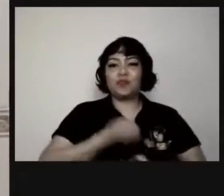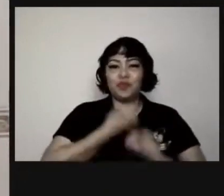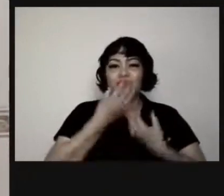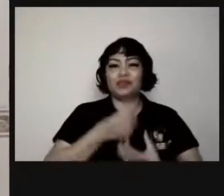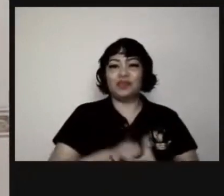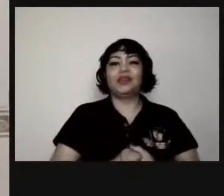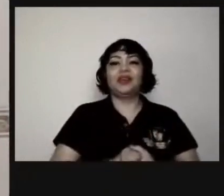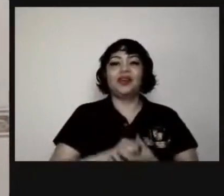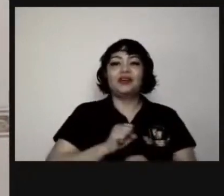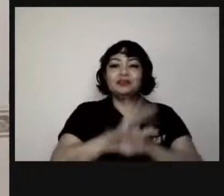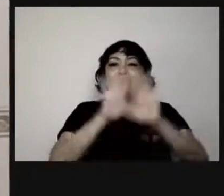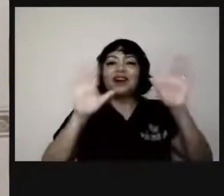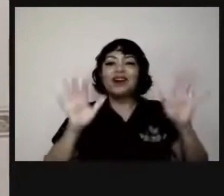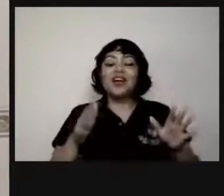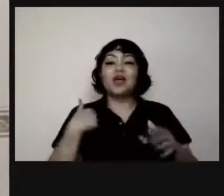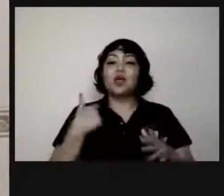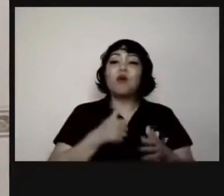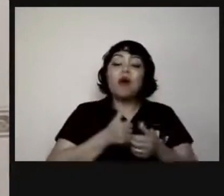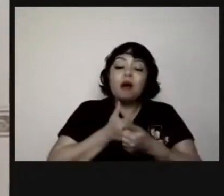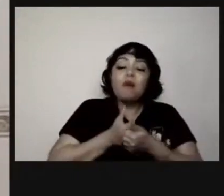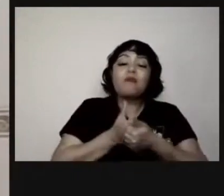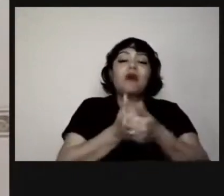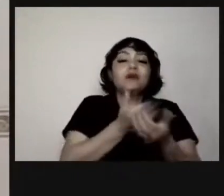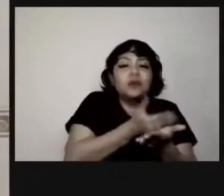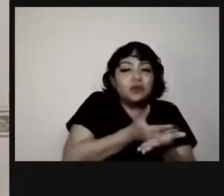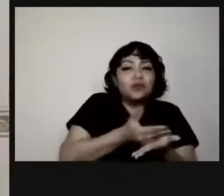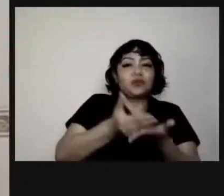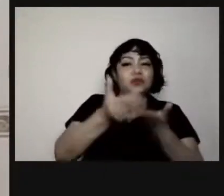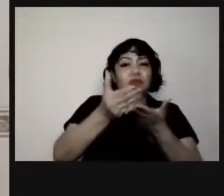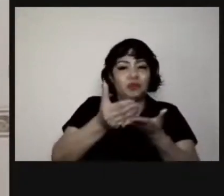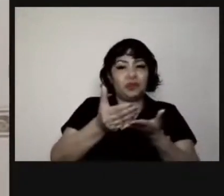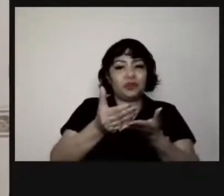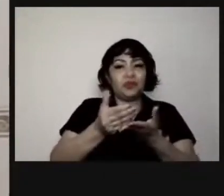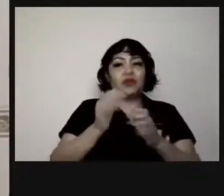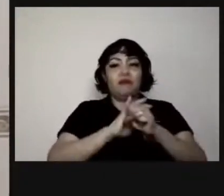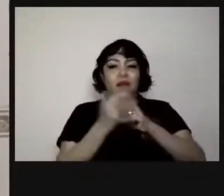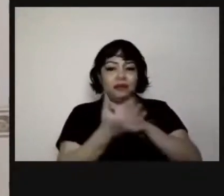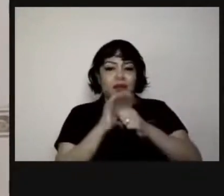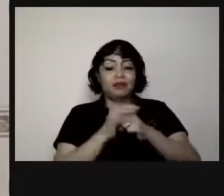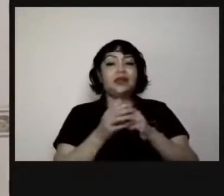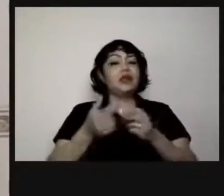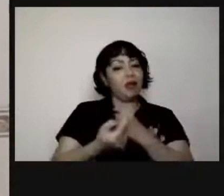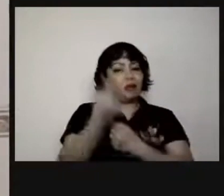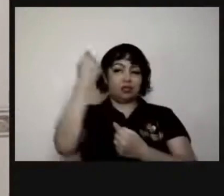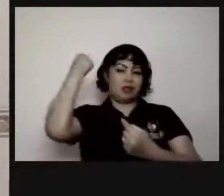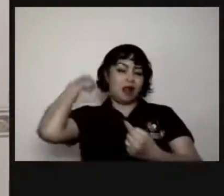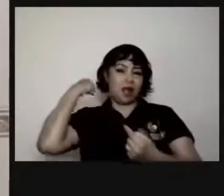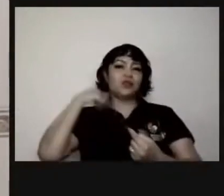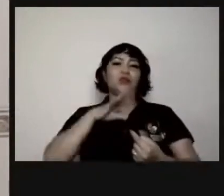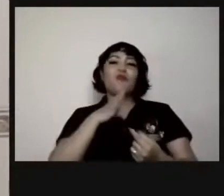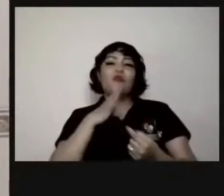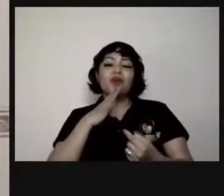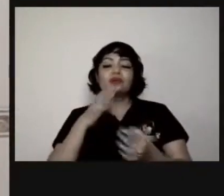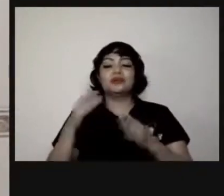usando desde o óculos com um princípio aí da batom pandemia, levemente né? Quando eu vermelho conheci a e Ivia. olhos E castanhos aí escuros. agora Ela está tornei-me usando